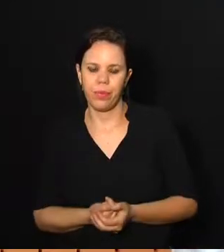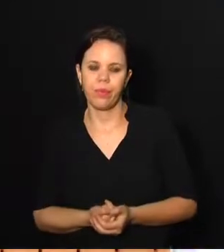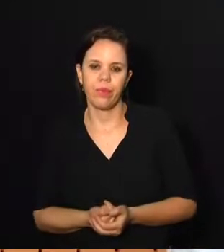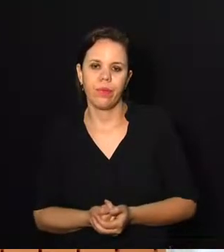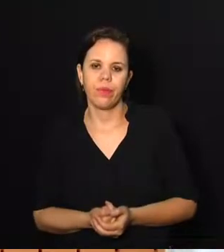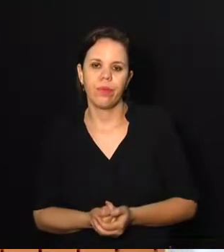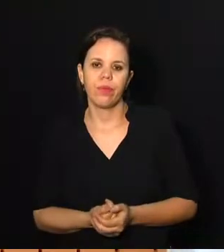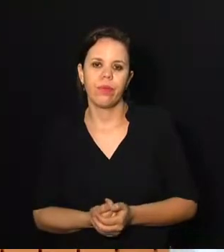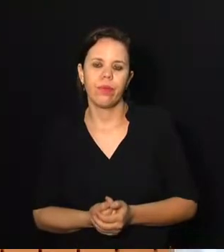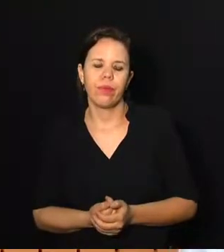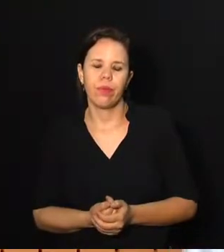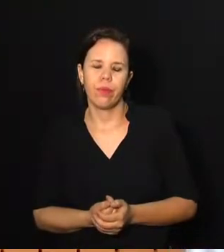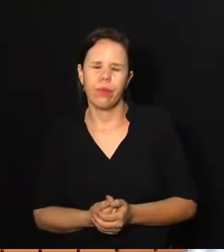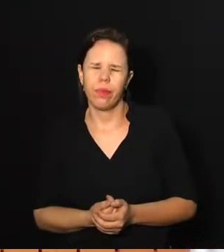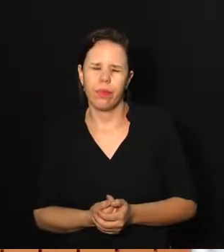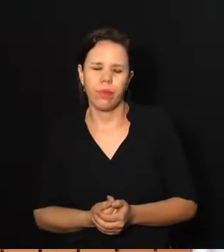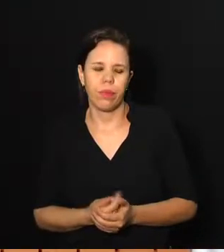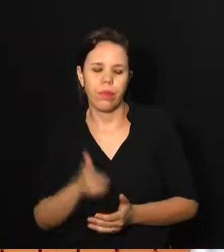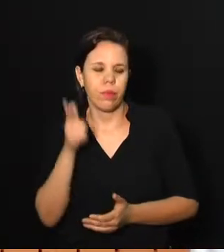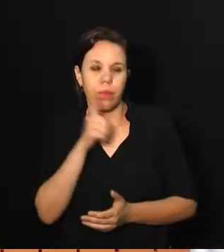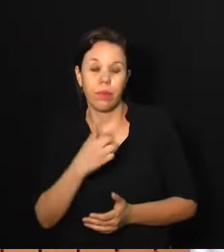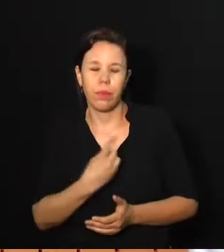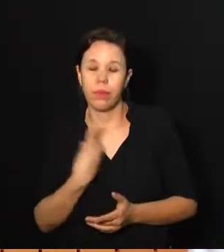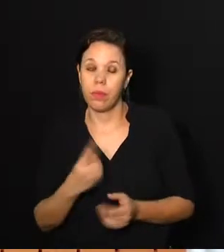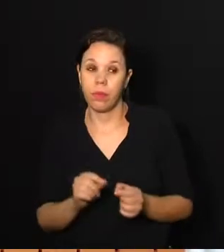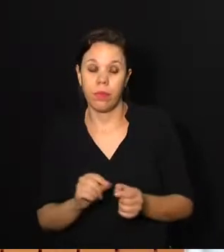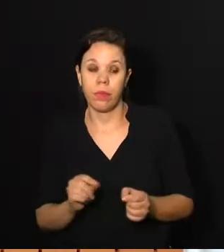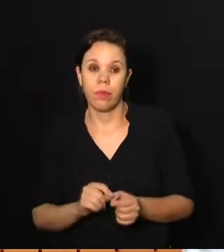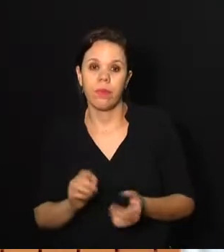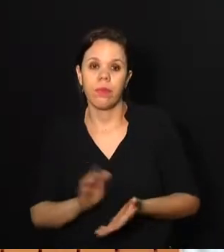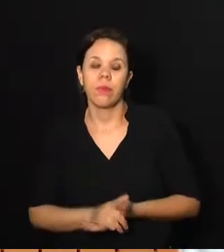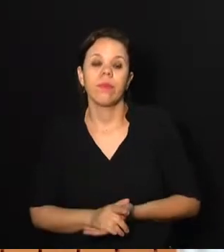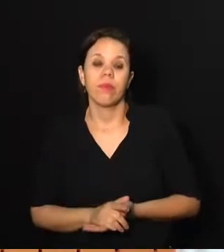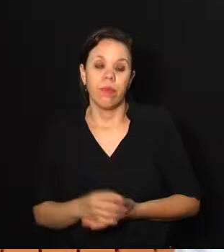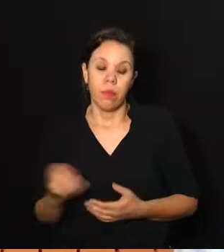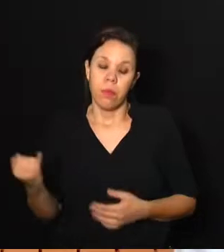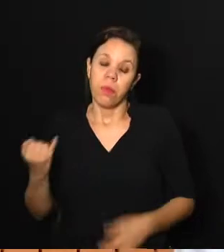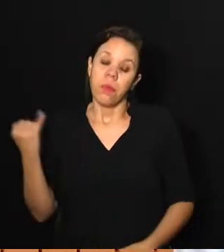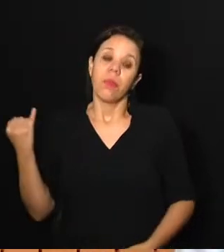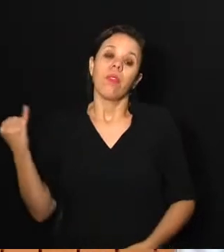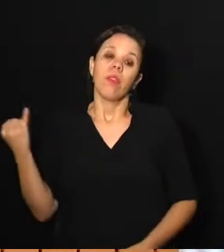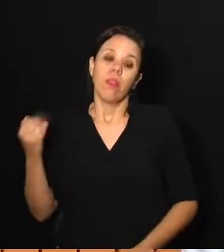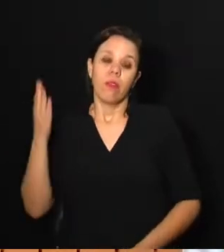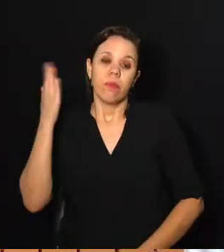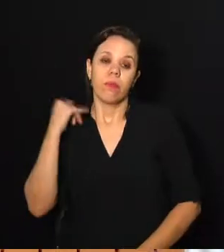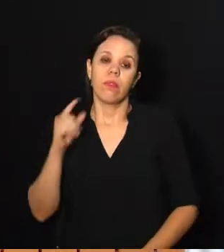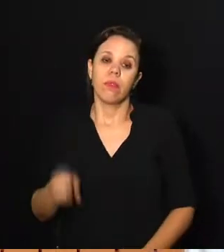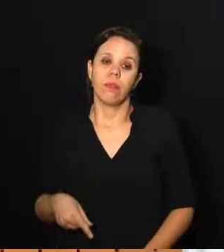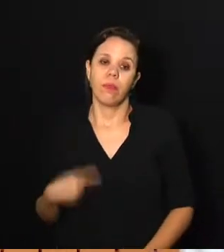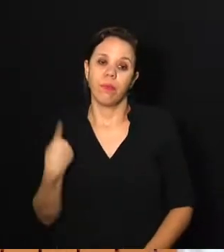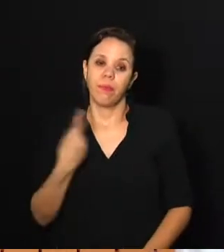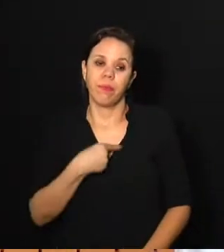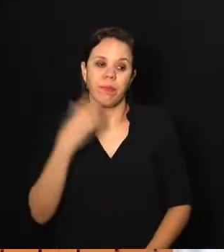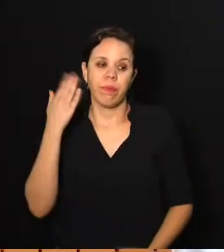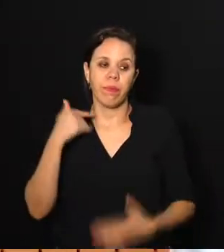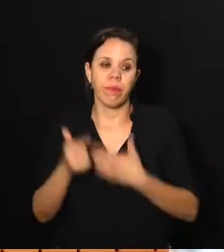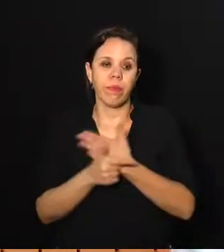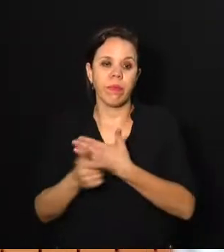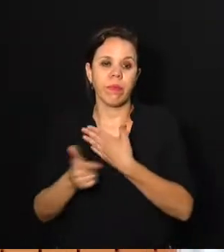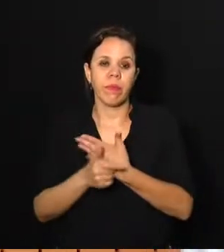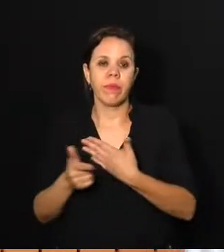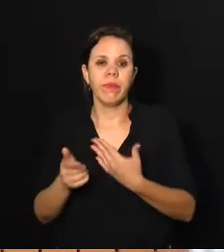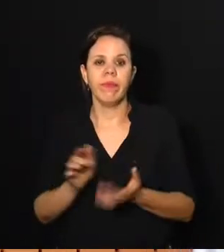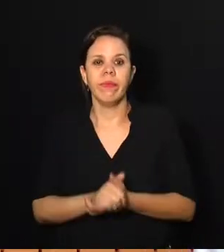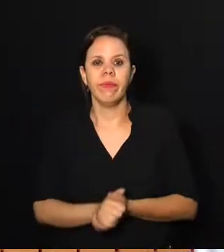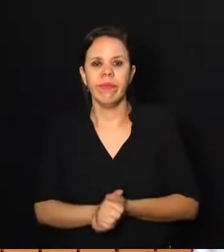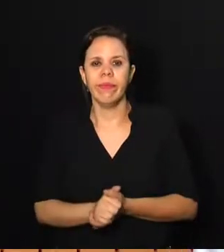ele não mais consegue isso, né? Então é muito importante que a gente saiba isso. Nós sabemos do papel hoje